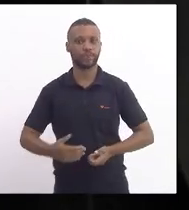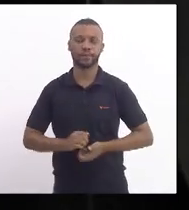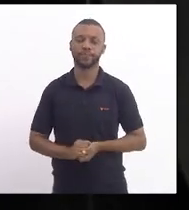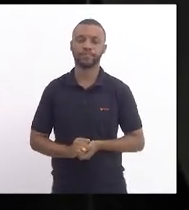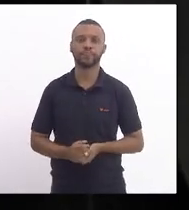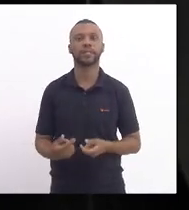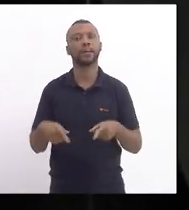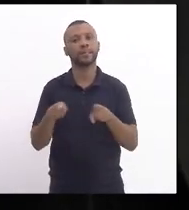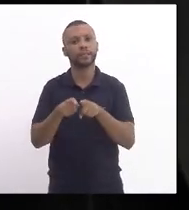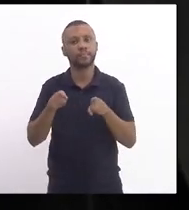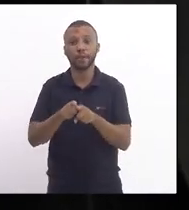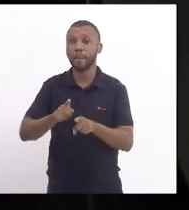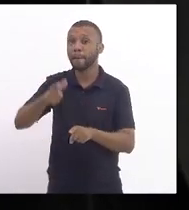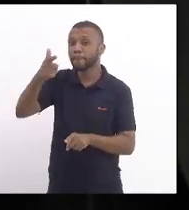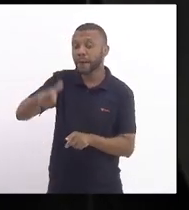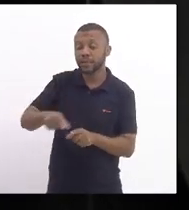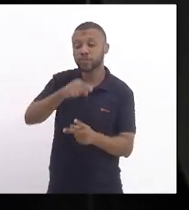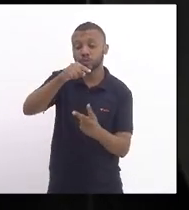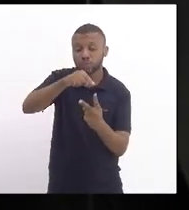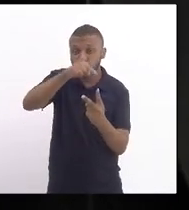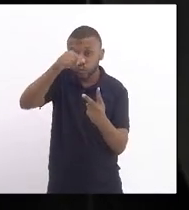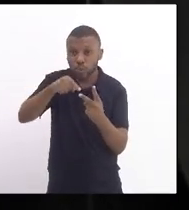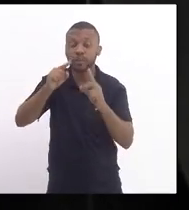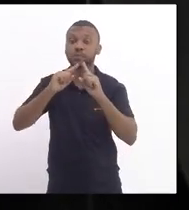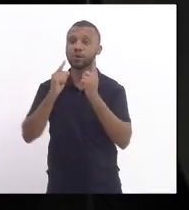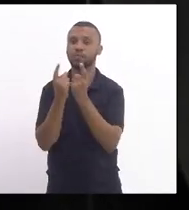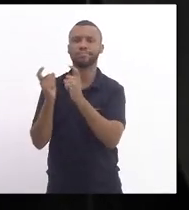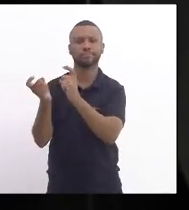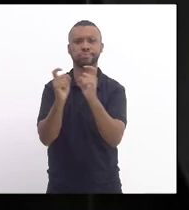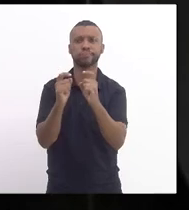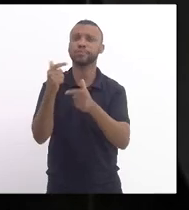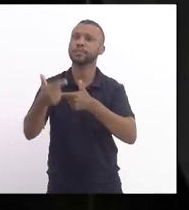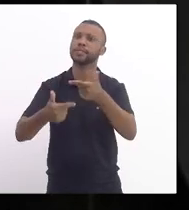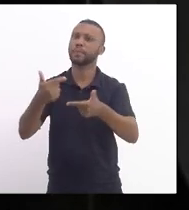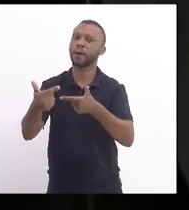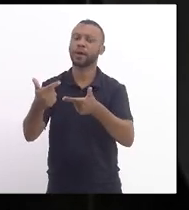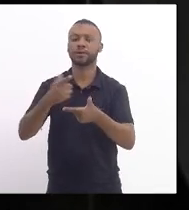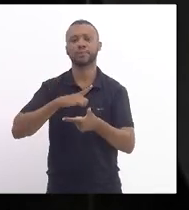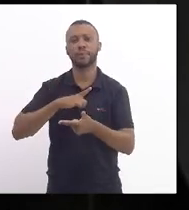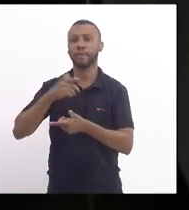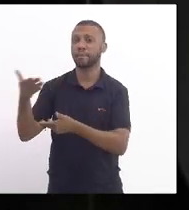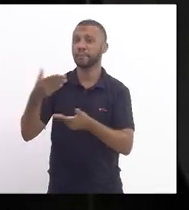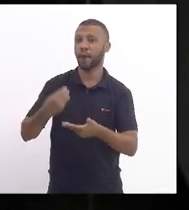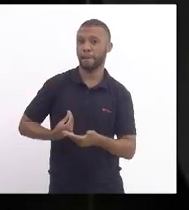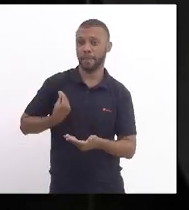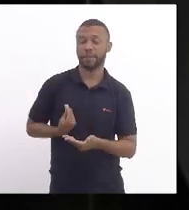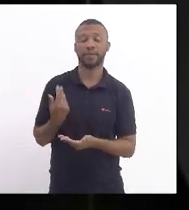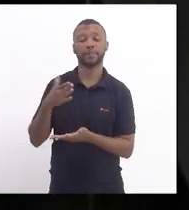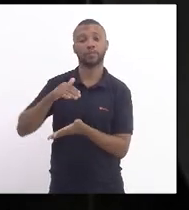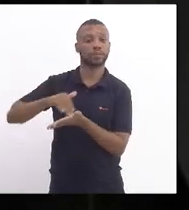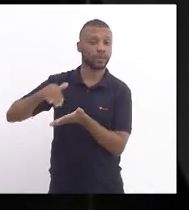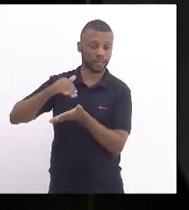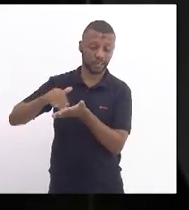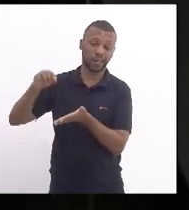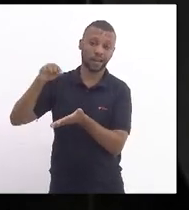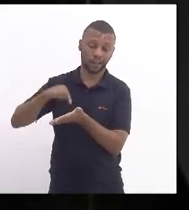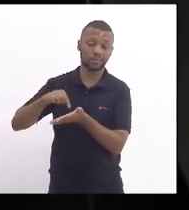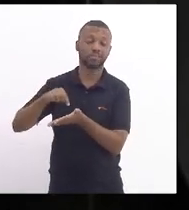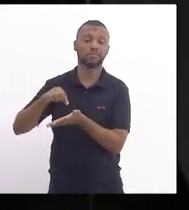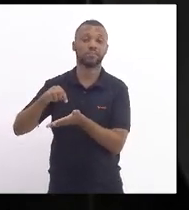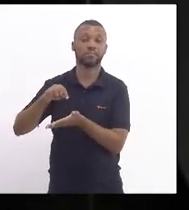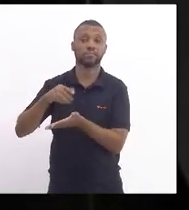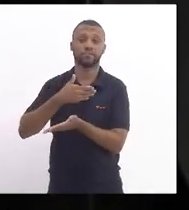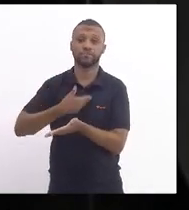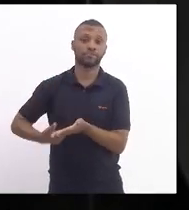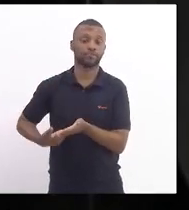nas duas reuniões de trabalho que contamos com a presença do atual secretário de estado delegado